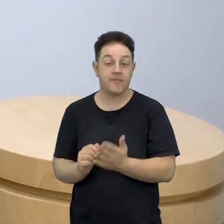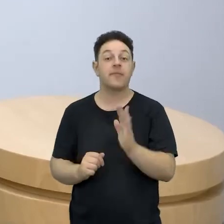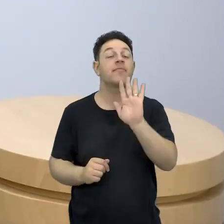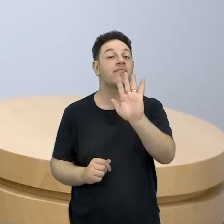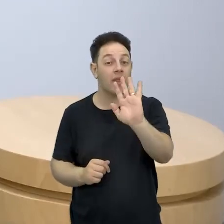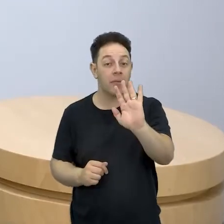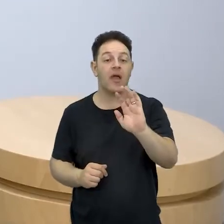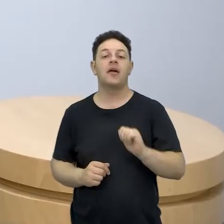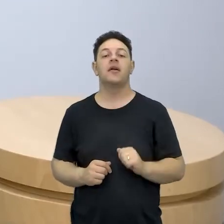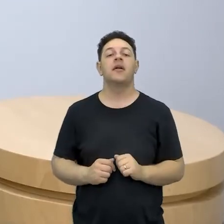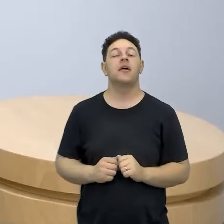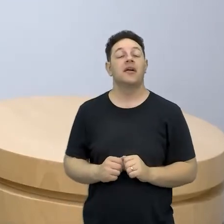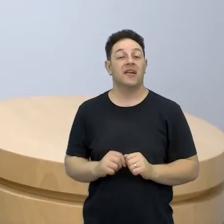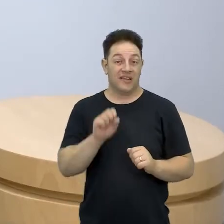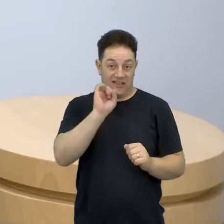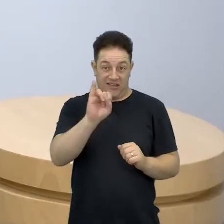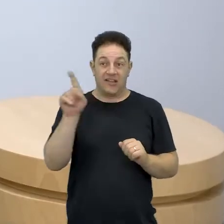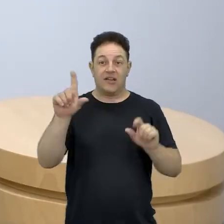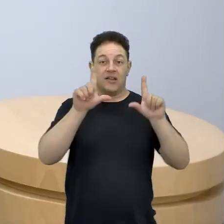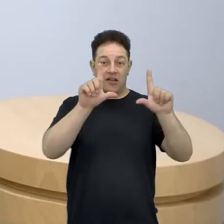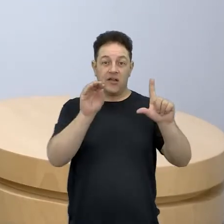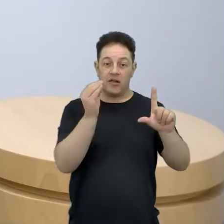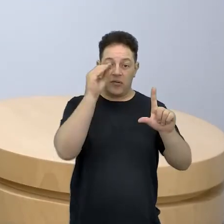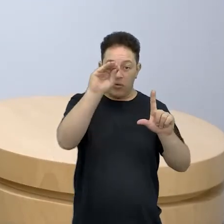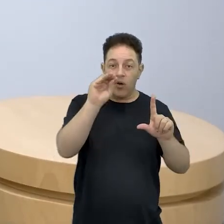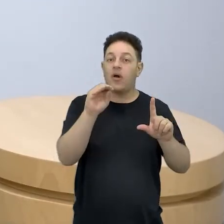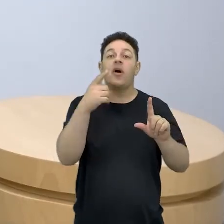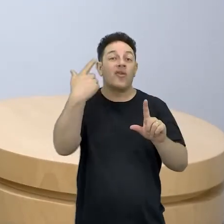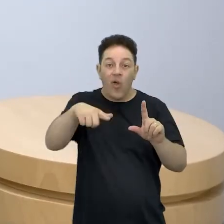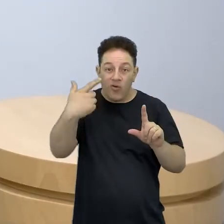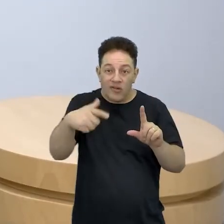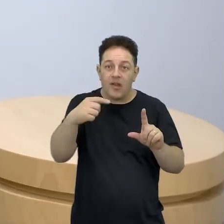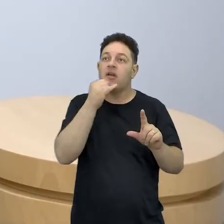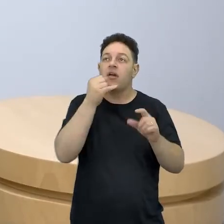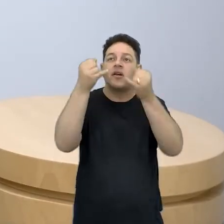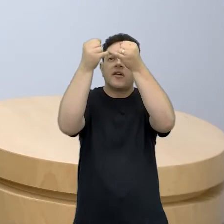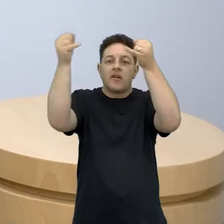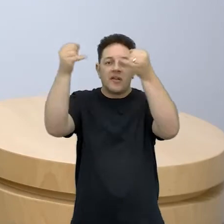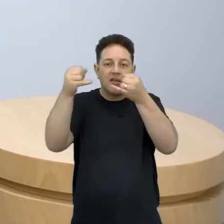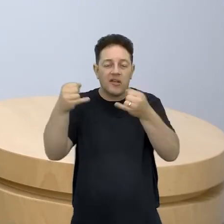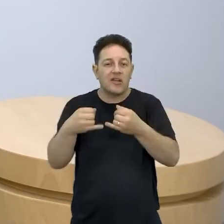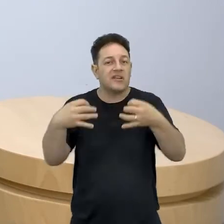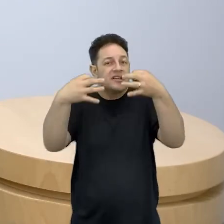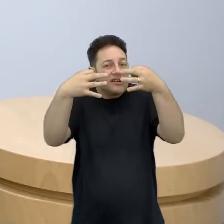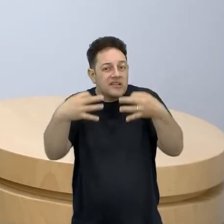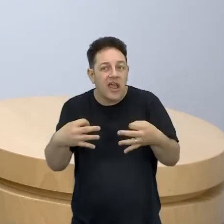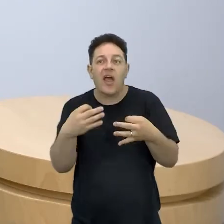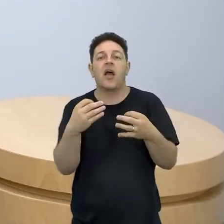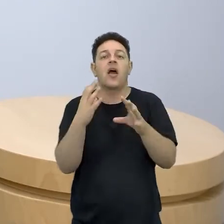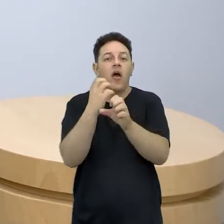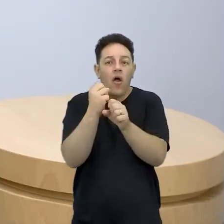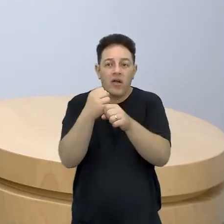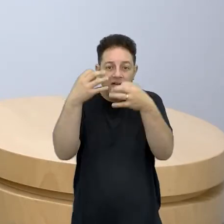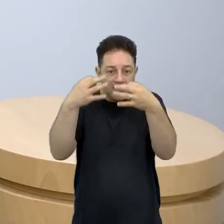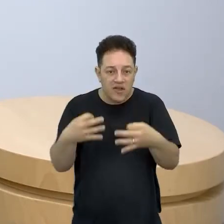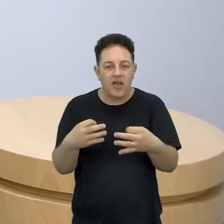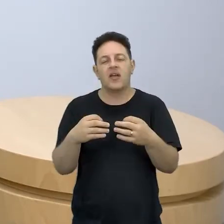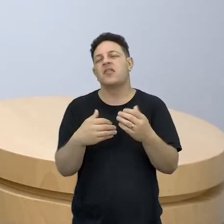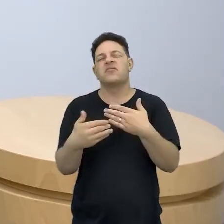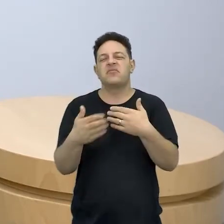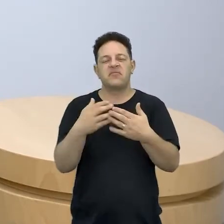acaso, se essas instalações não tiverem esse cabeamento correto, né, essa quantidade de cabos correta, se